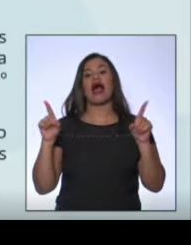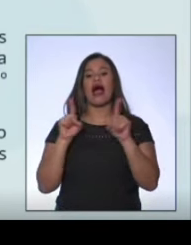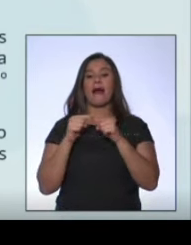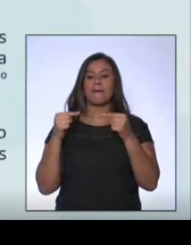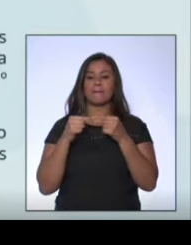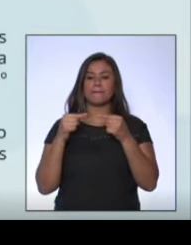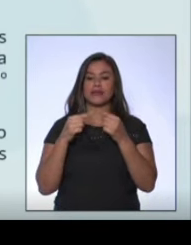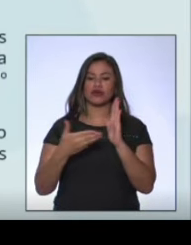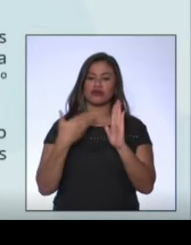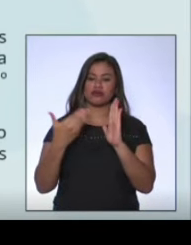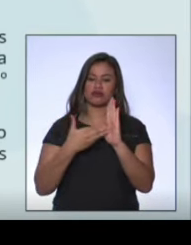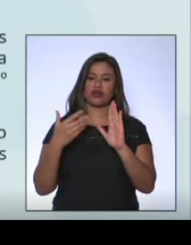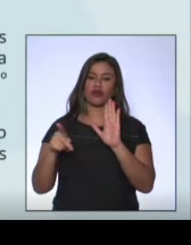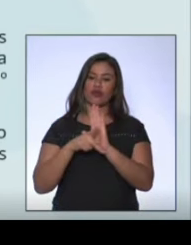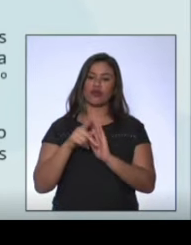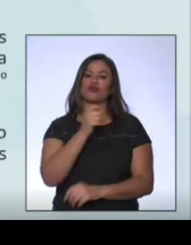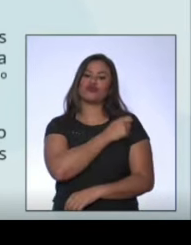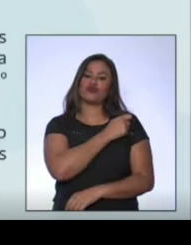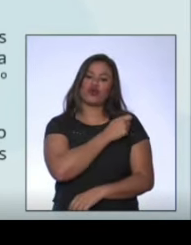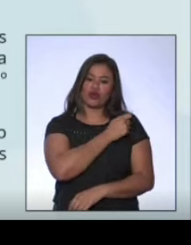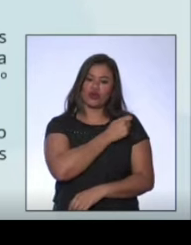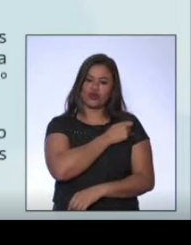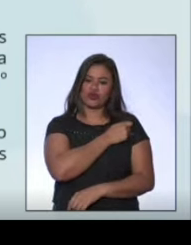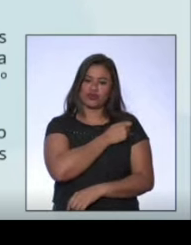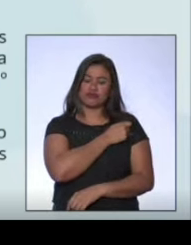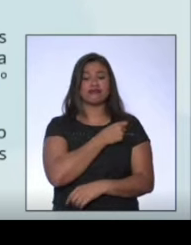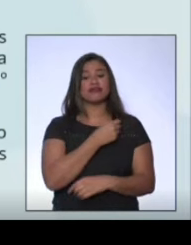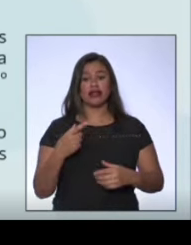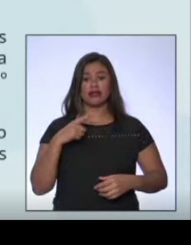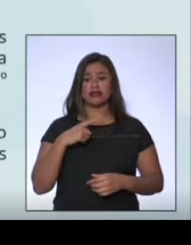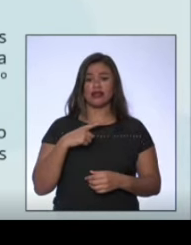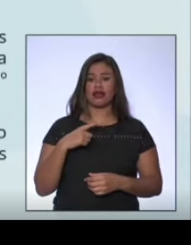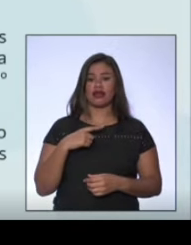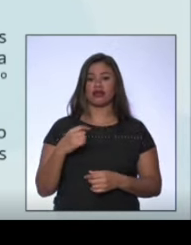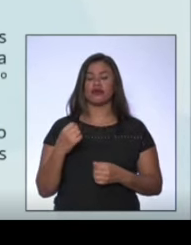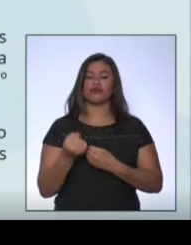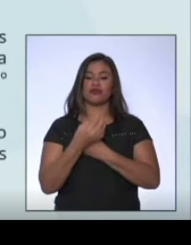primeiro ano. Cabe uma informação aí. O que seria